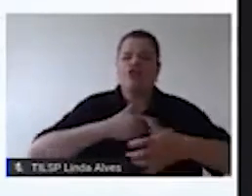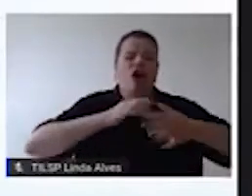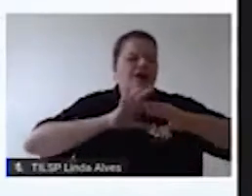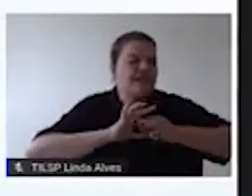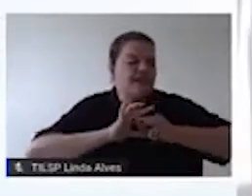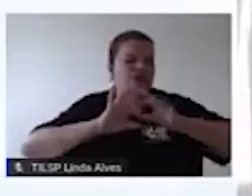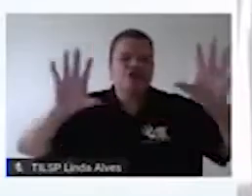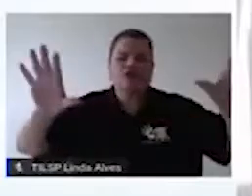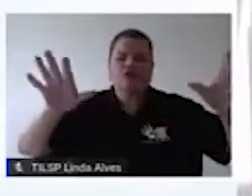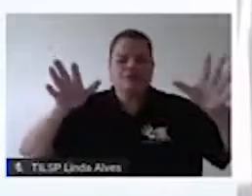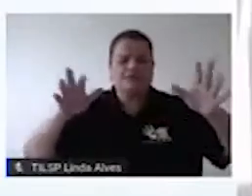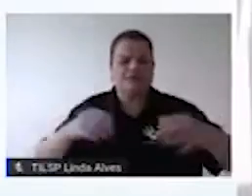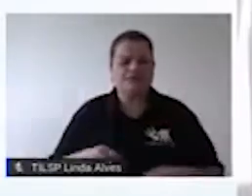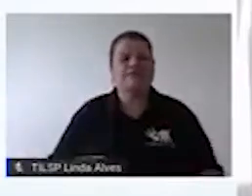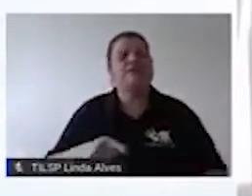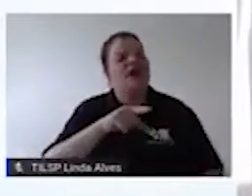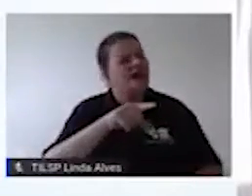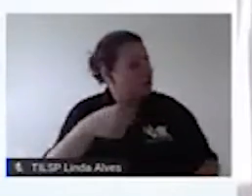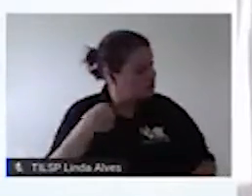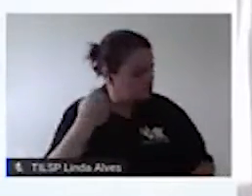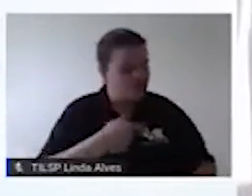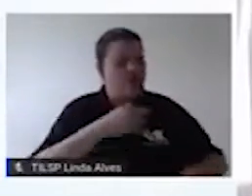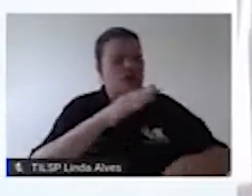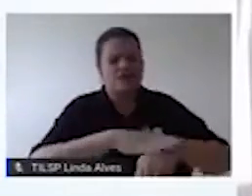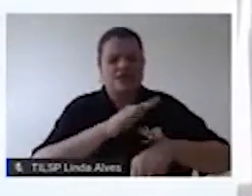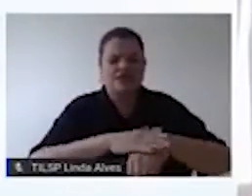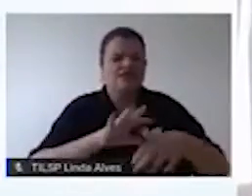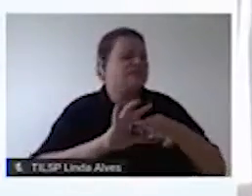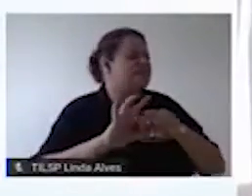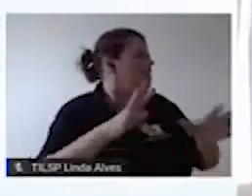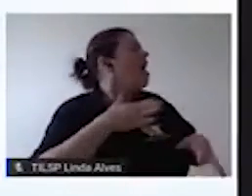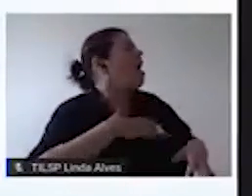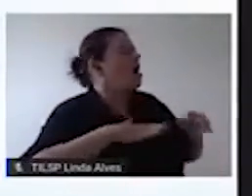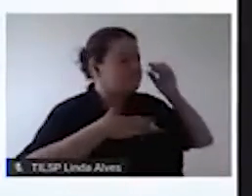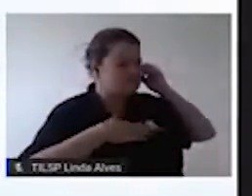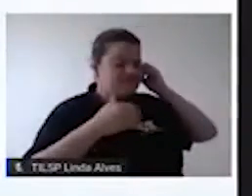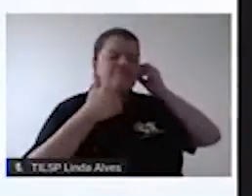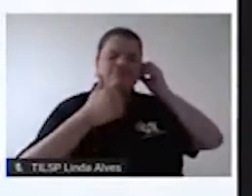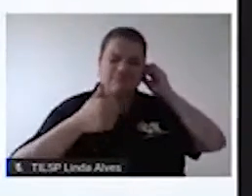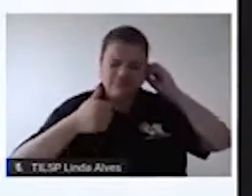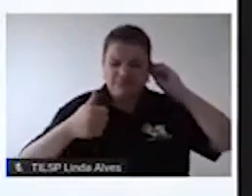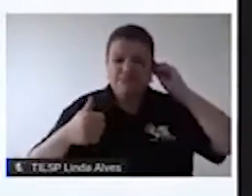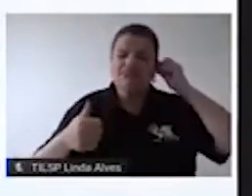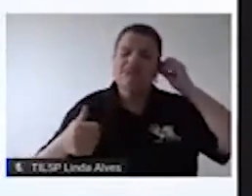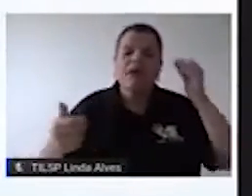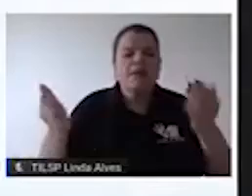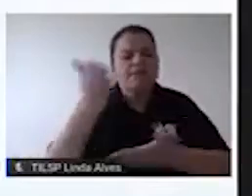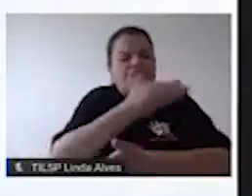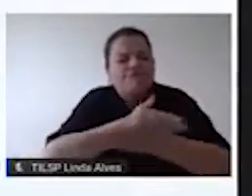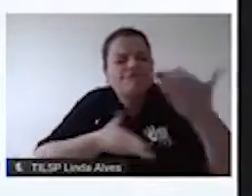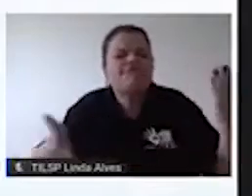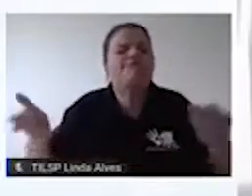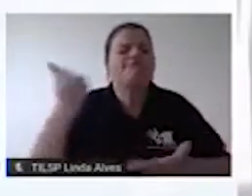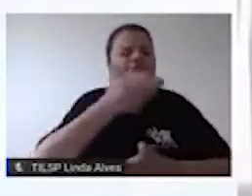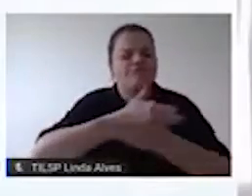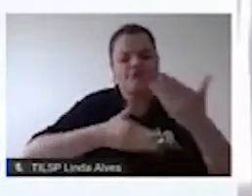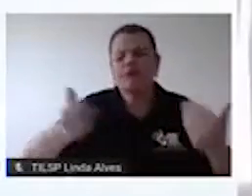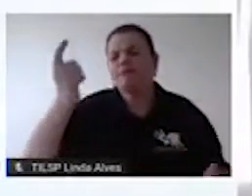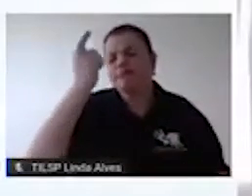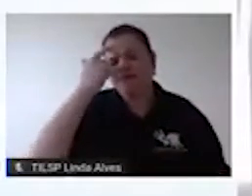para levar a campanha aí. Nossa, tranquilamente. Para a gente pensar aí um trabalho, né? Sim, eu sei que